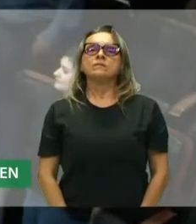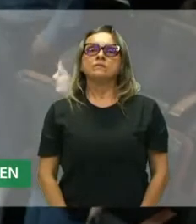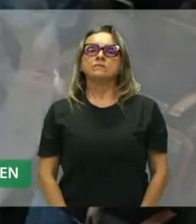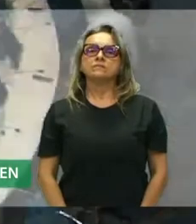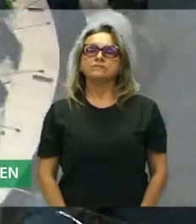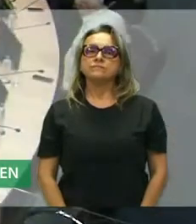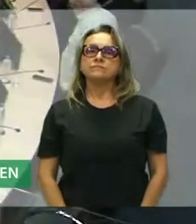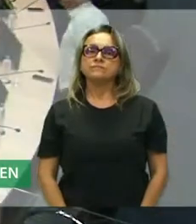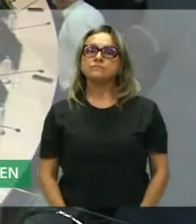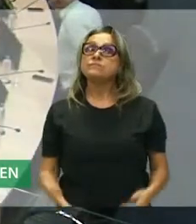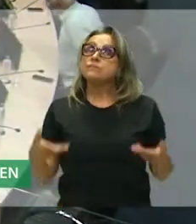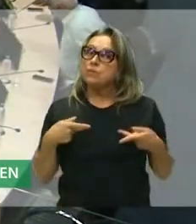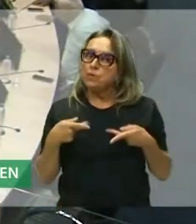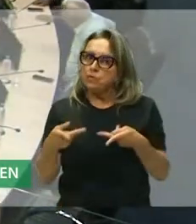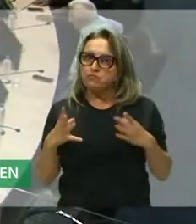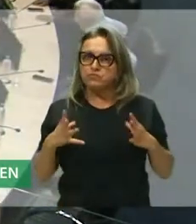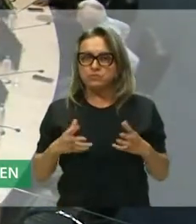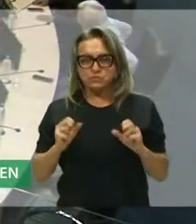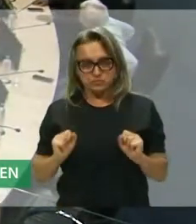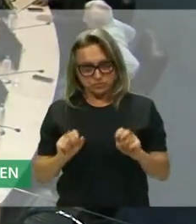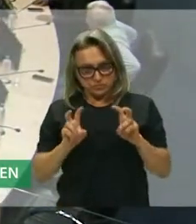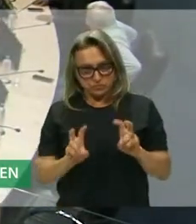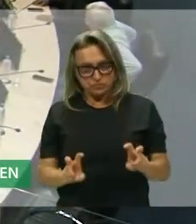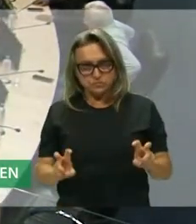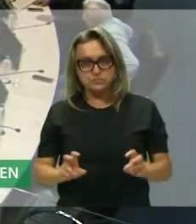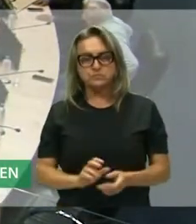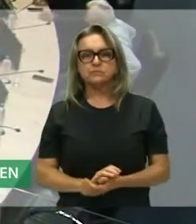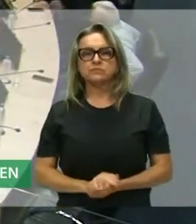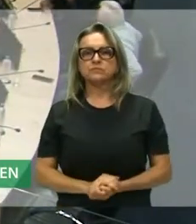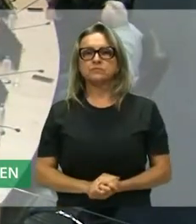Convido a todos para que tomem seus assentos.